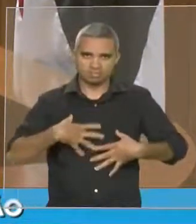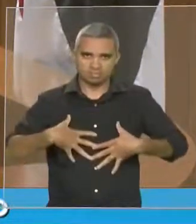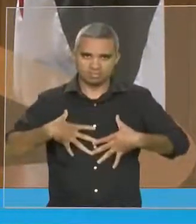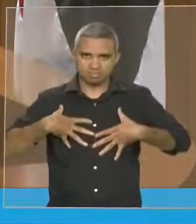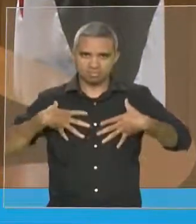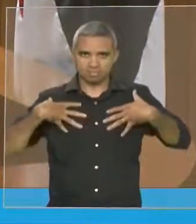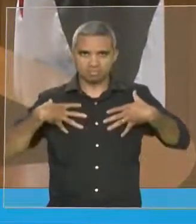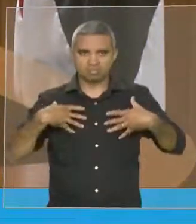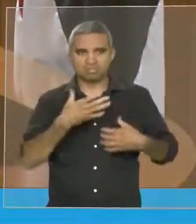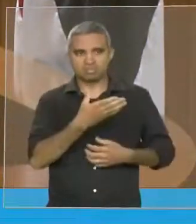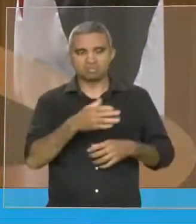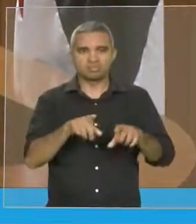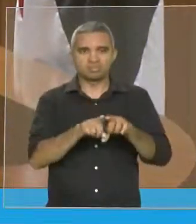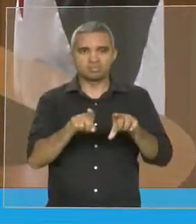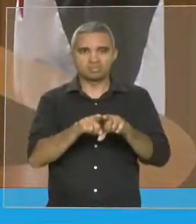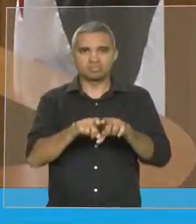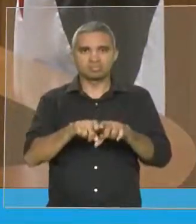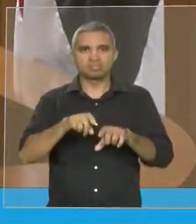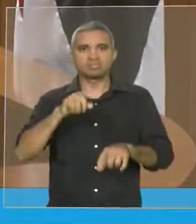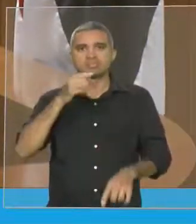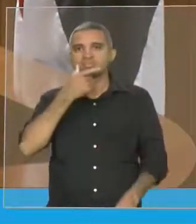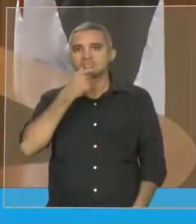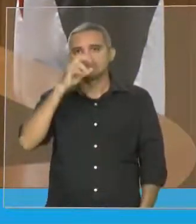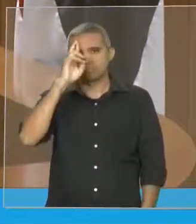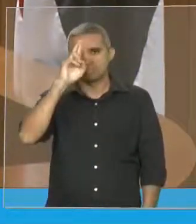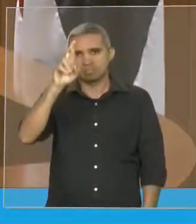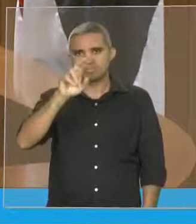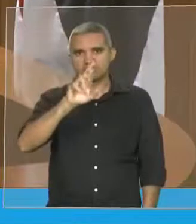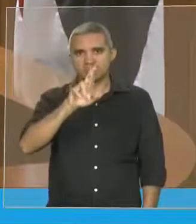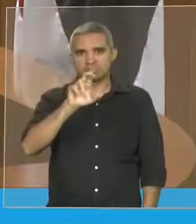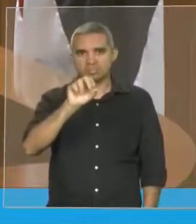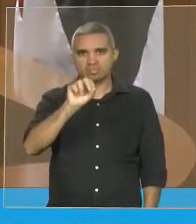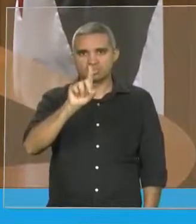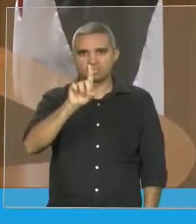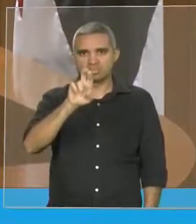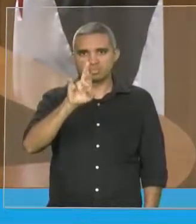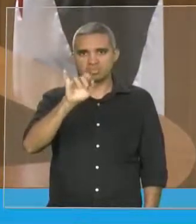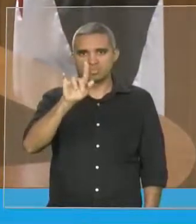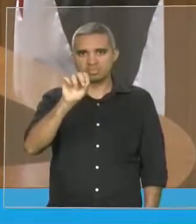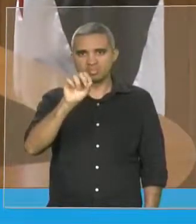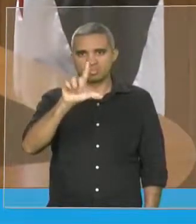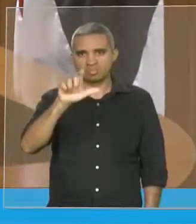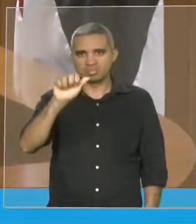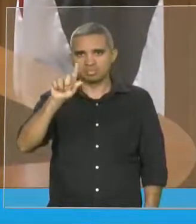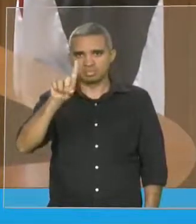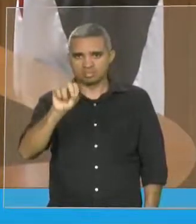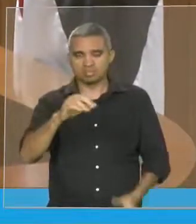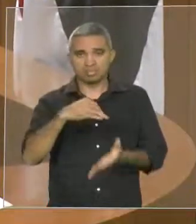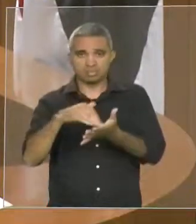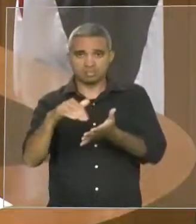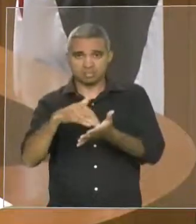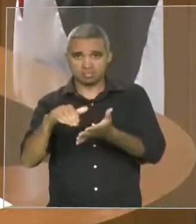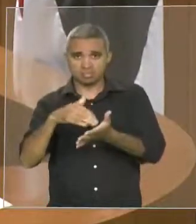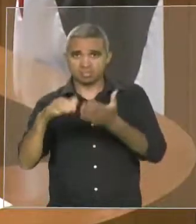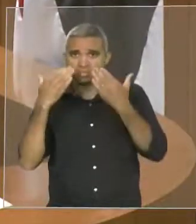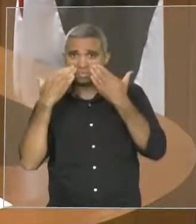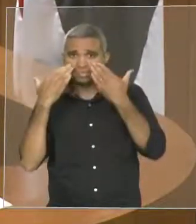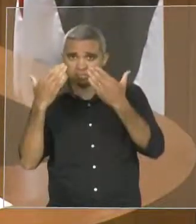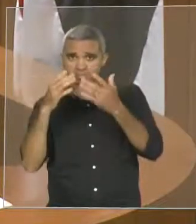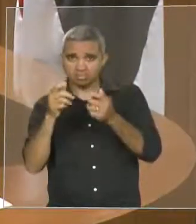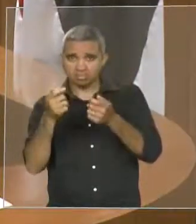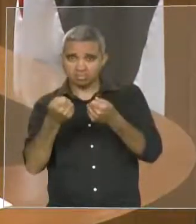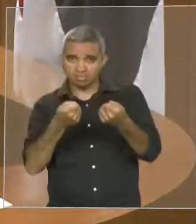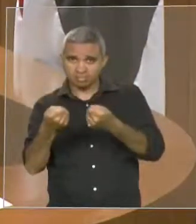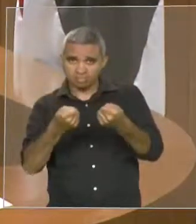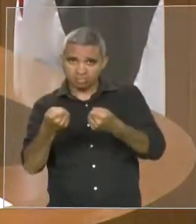Rodrigo Lago, secretário de Estado da Transparência e Controle, neste ato representando o governador Flávio